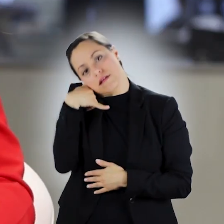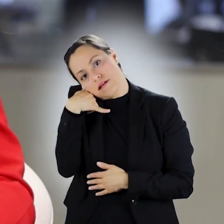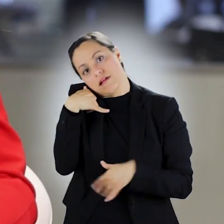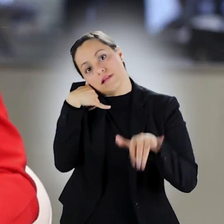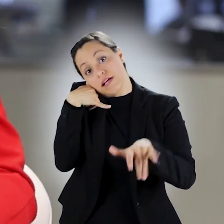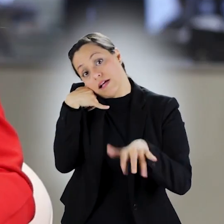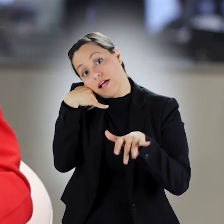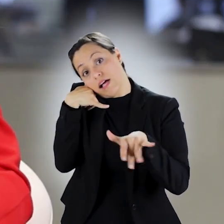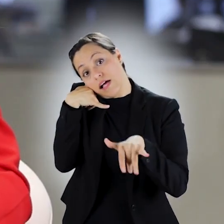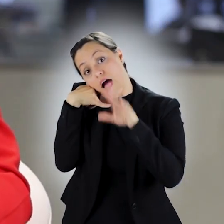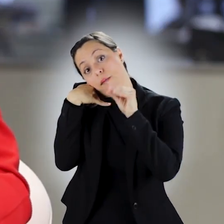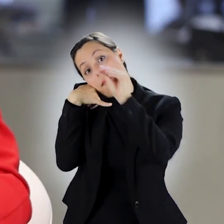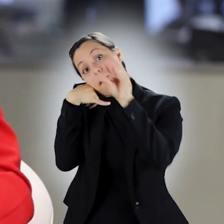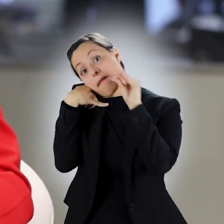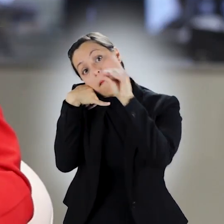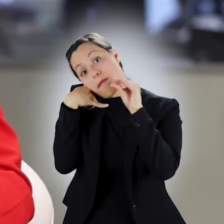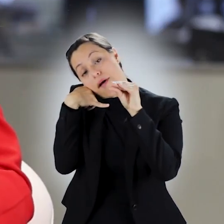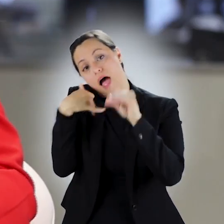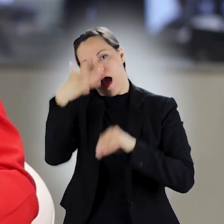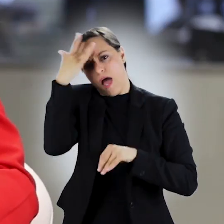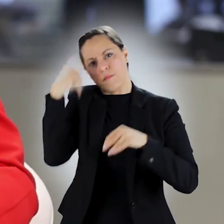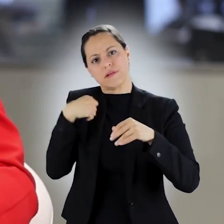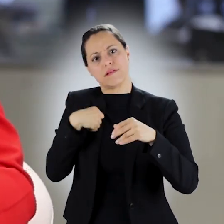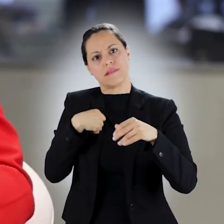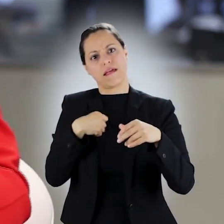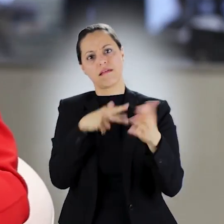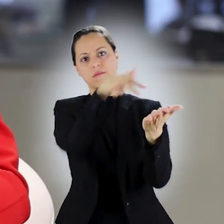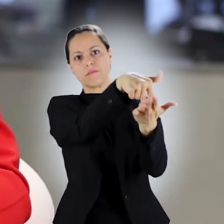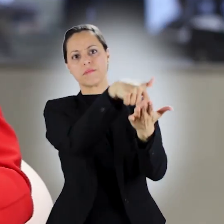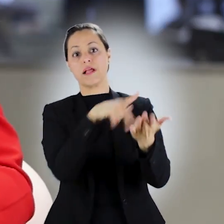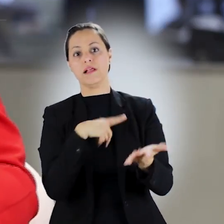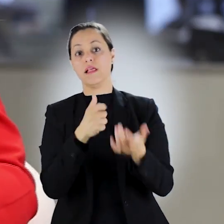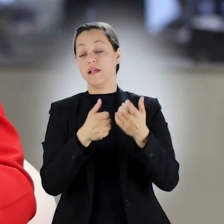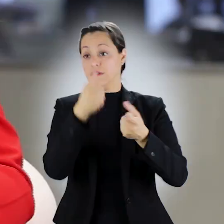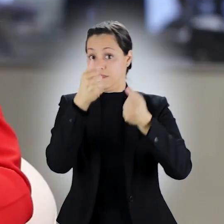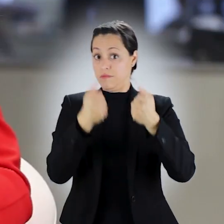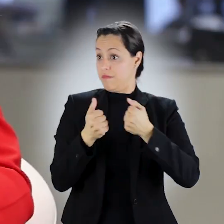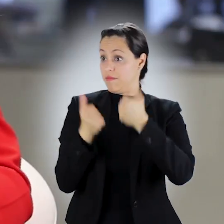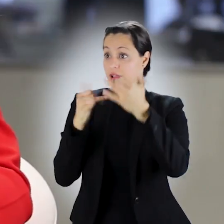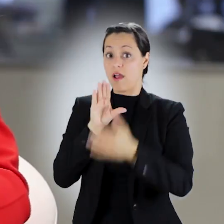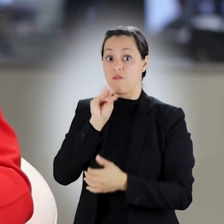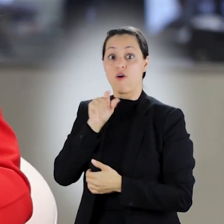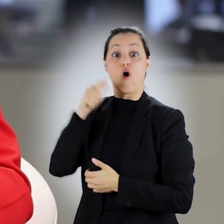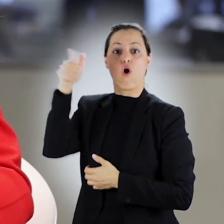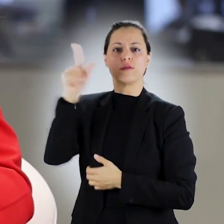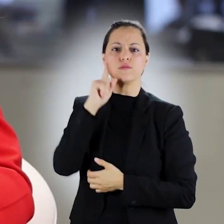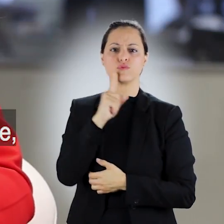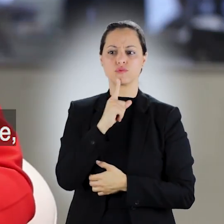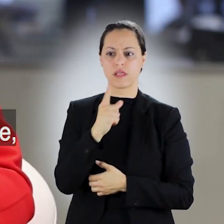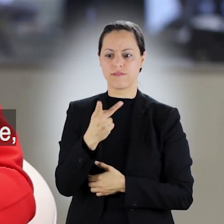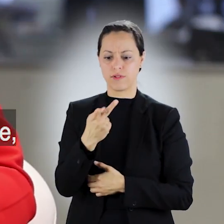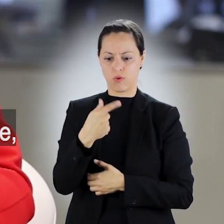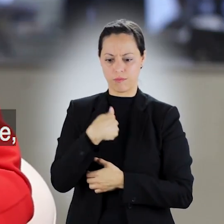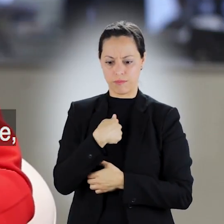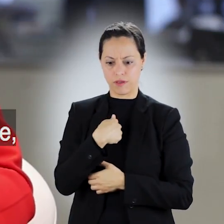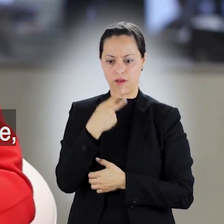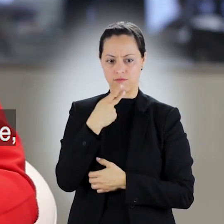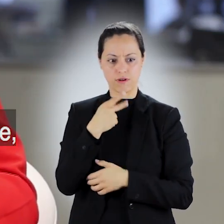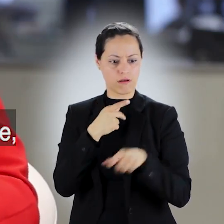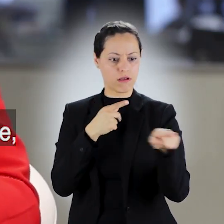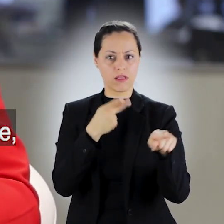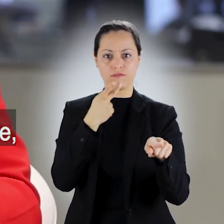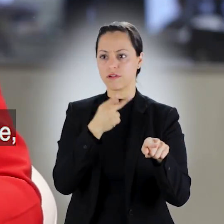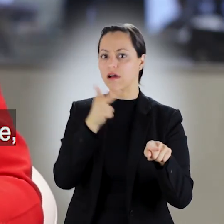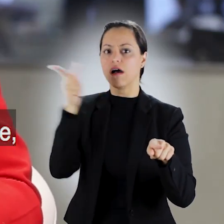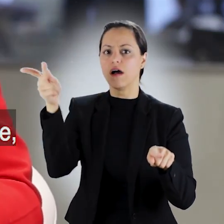digitando um e-mail, e a pessoa tá esperando ali, e ela tá falando com uma outra. Claro. Pra um surdo, não dá pra saber, né? Você tá falando alto e-mail, você tá